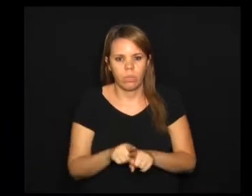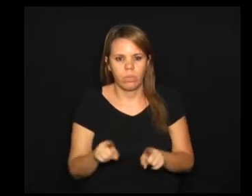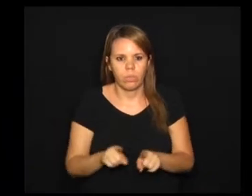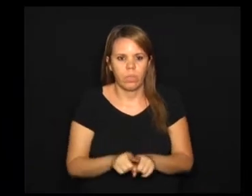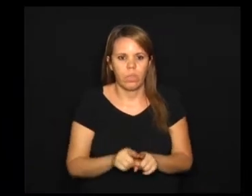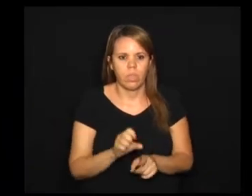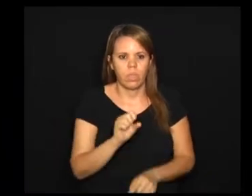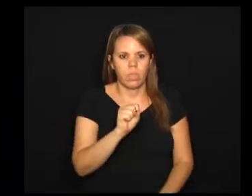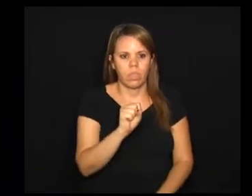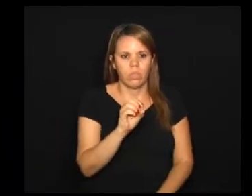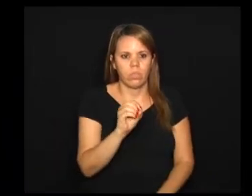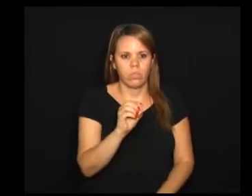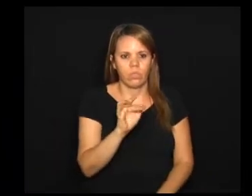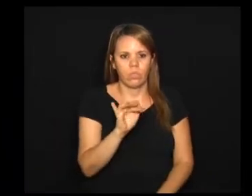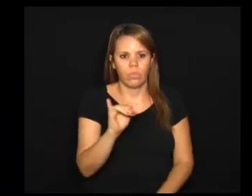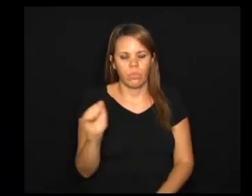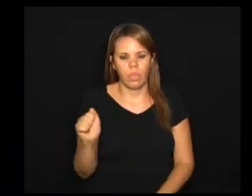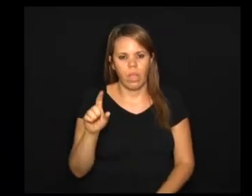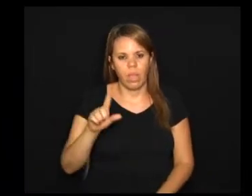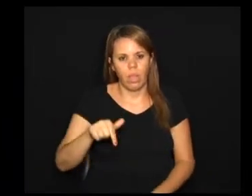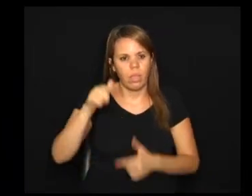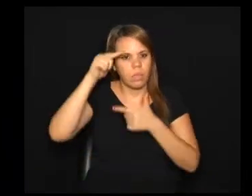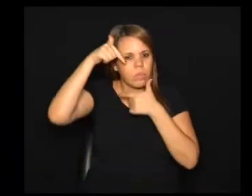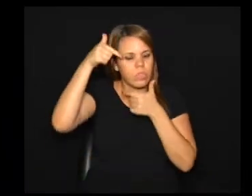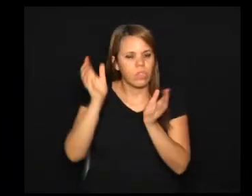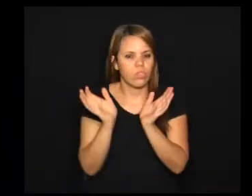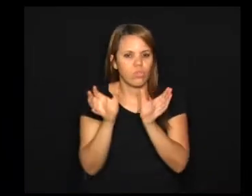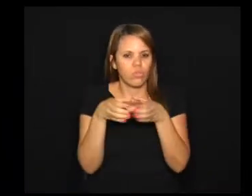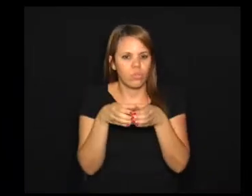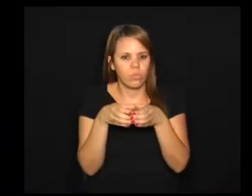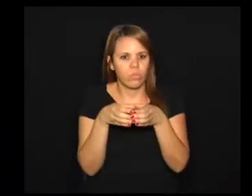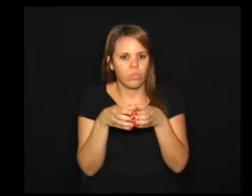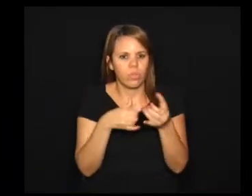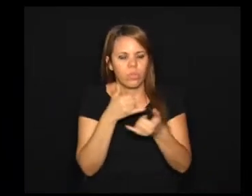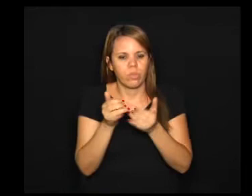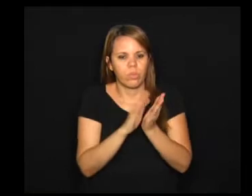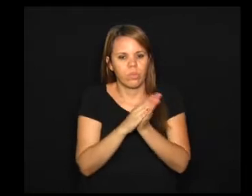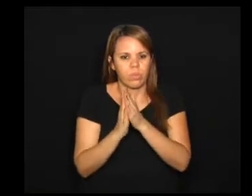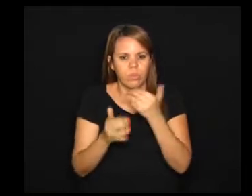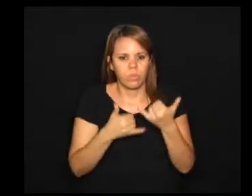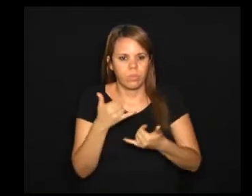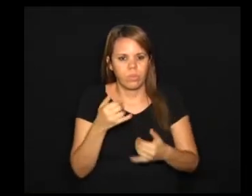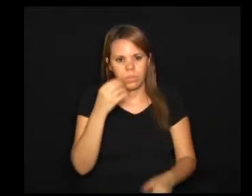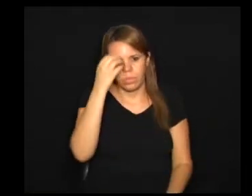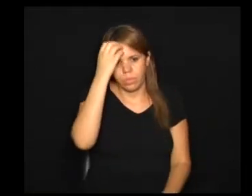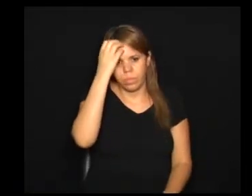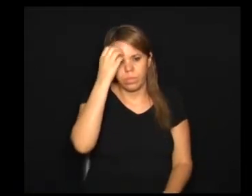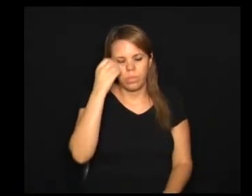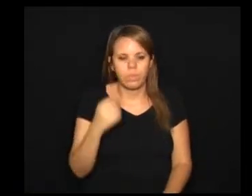personagens da nossa turminha, né? Turminha Inclusão na Diversão.